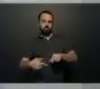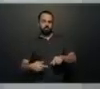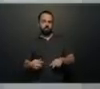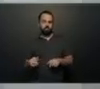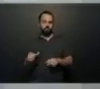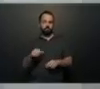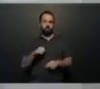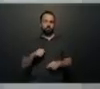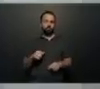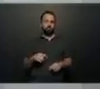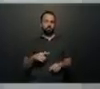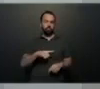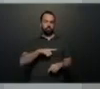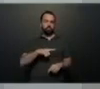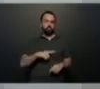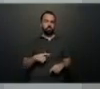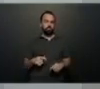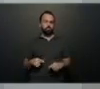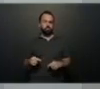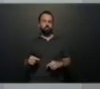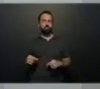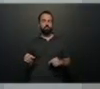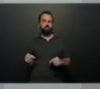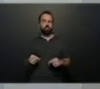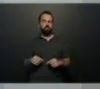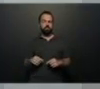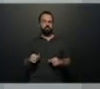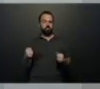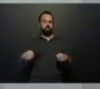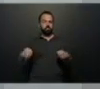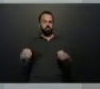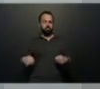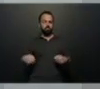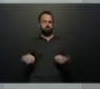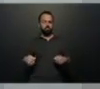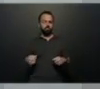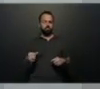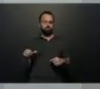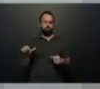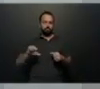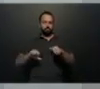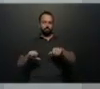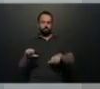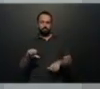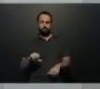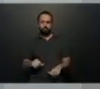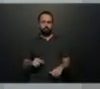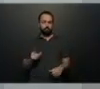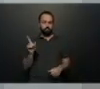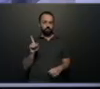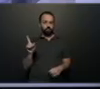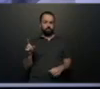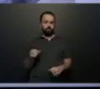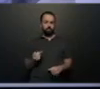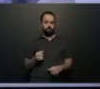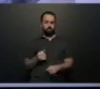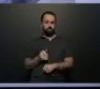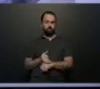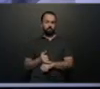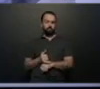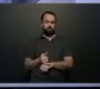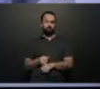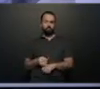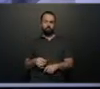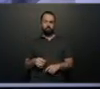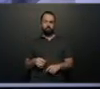próprio combustível, que são todos produtos de uma indústria química. Aqui nós temos a fundição dos metais, né, o